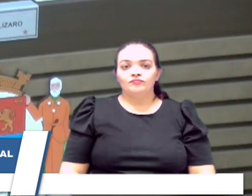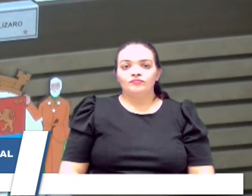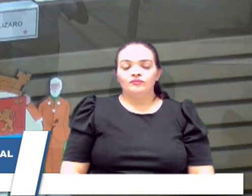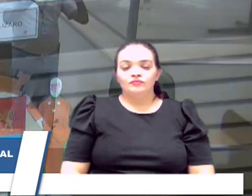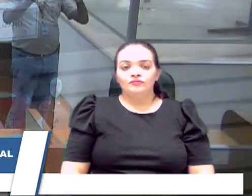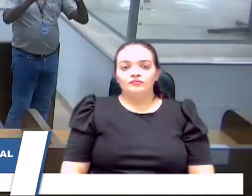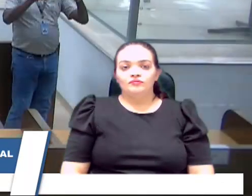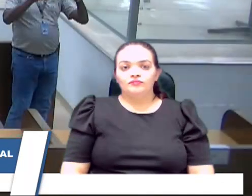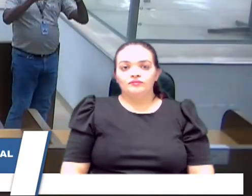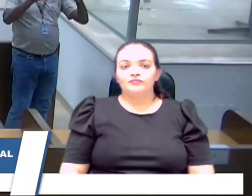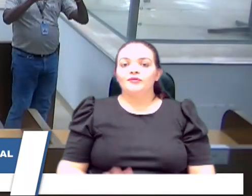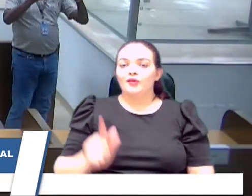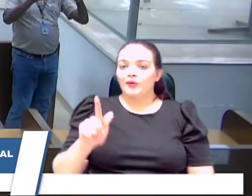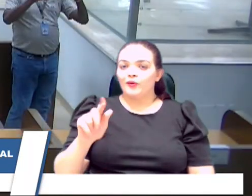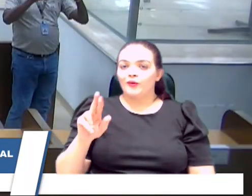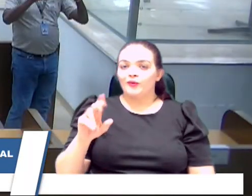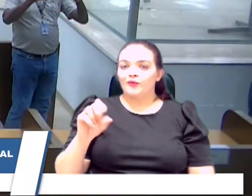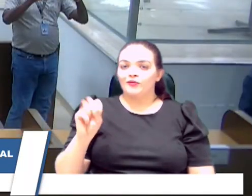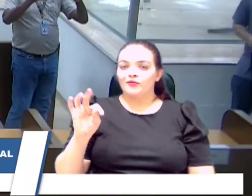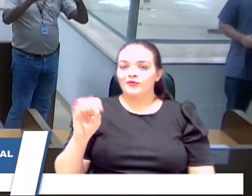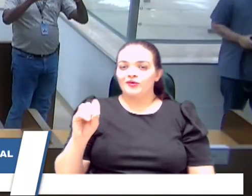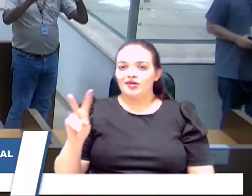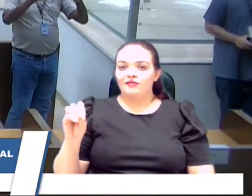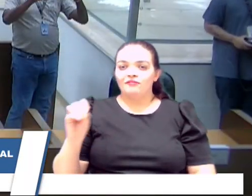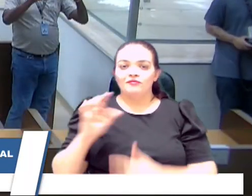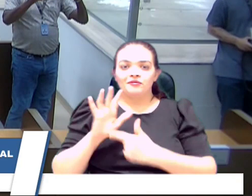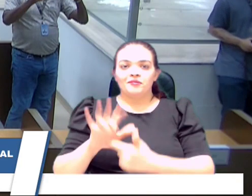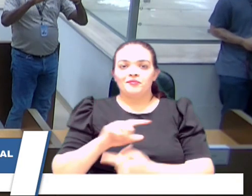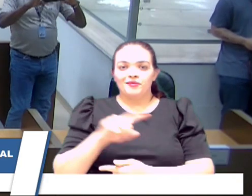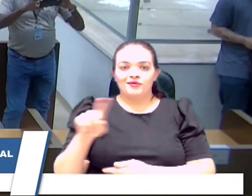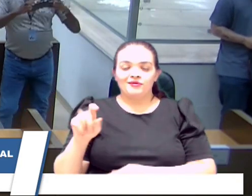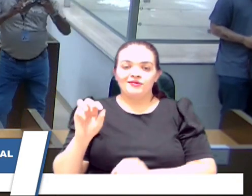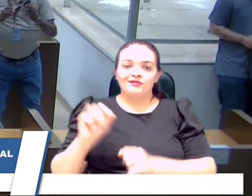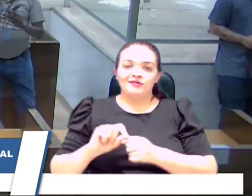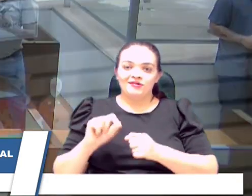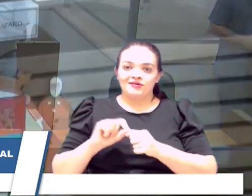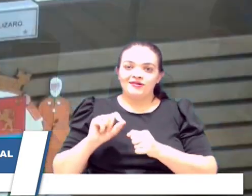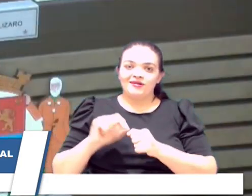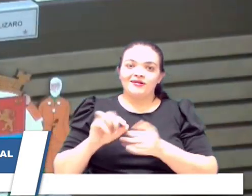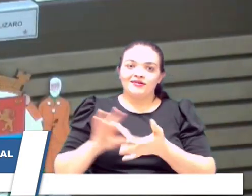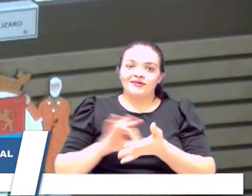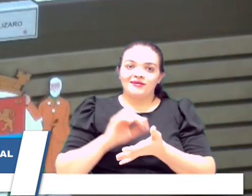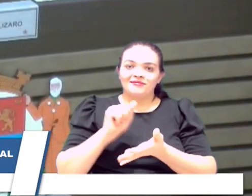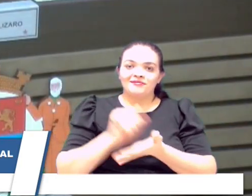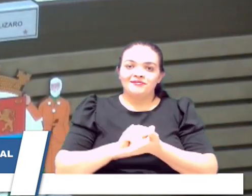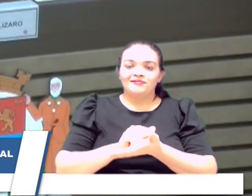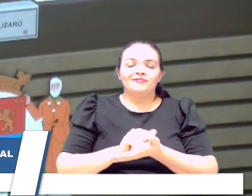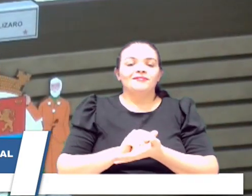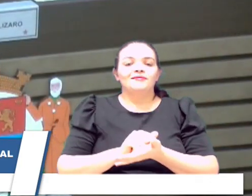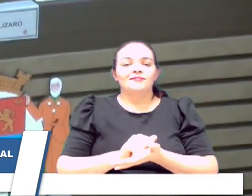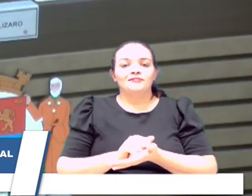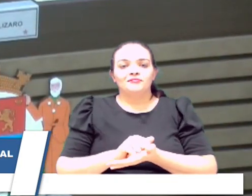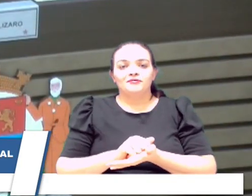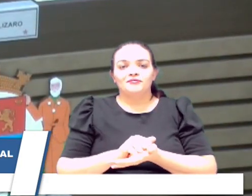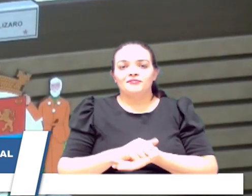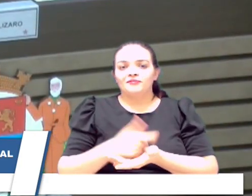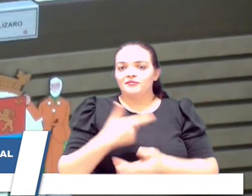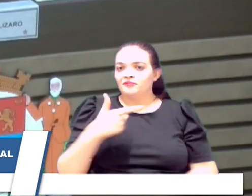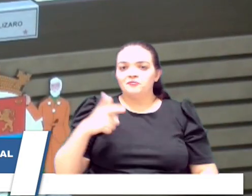O Gustavo, que eu queria apresentar ele para vocês, é que está fazendo as inscrições, mas ele não está por